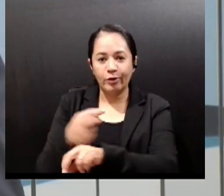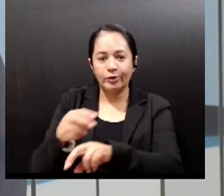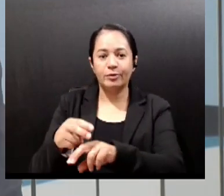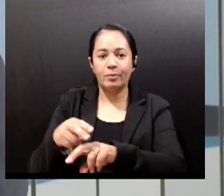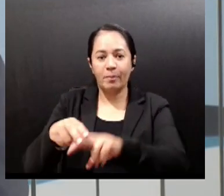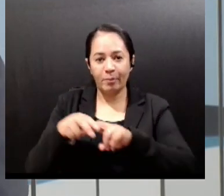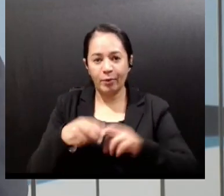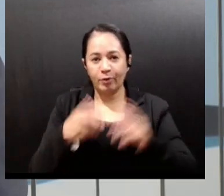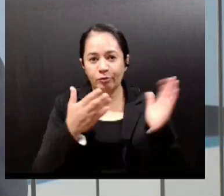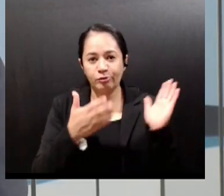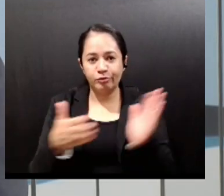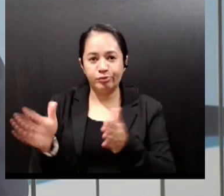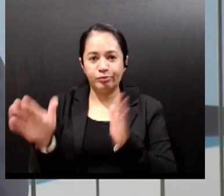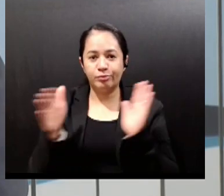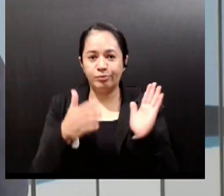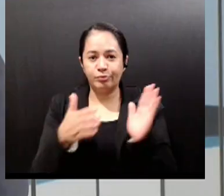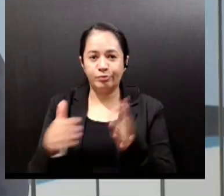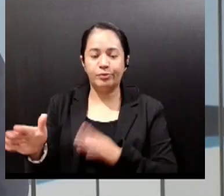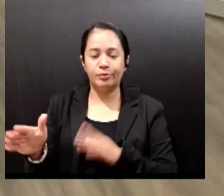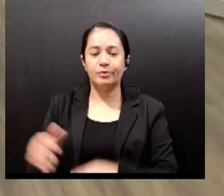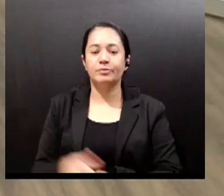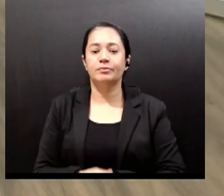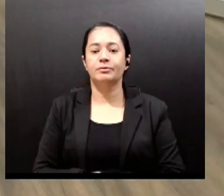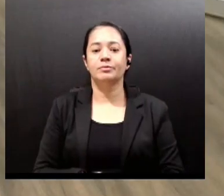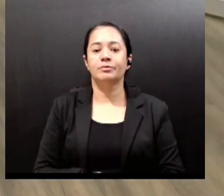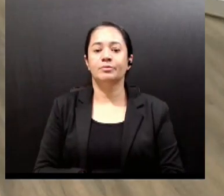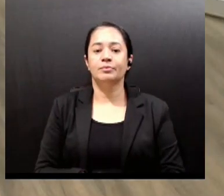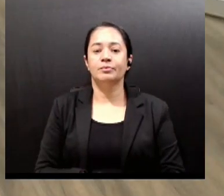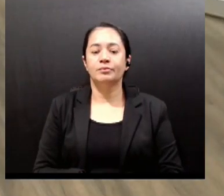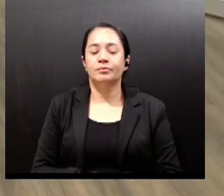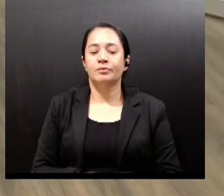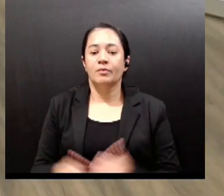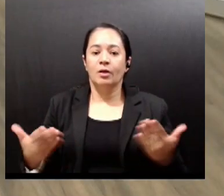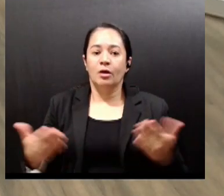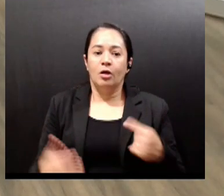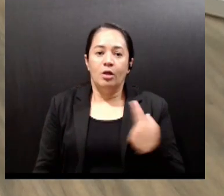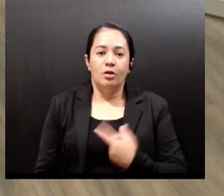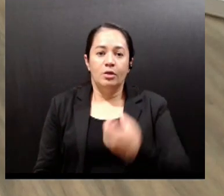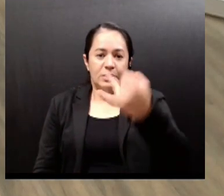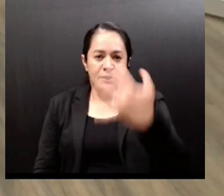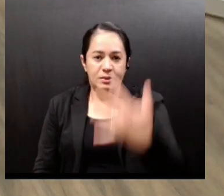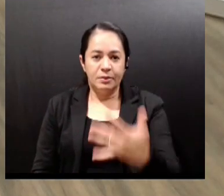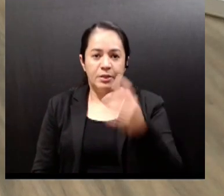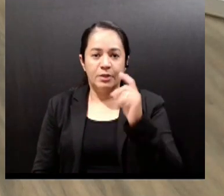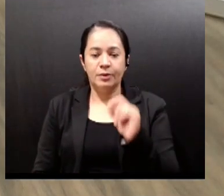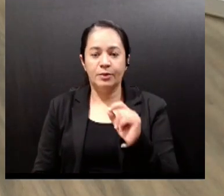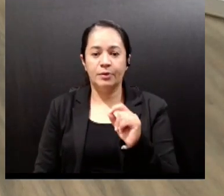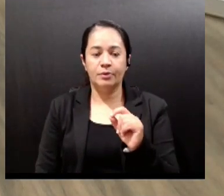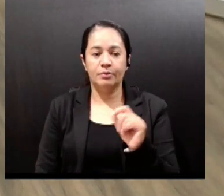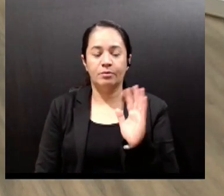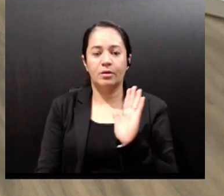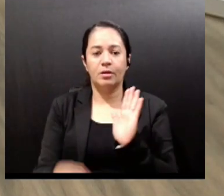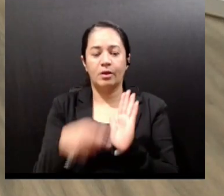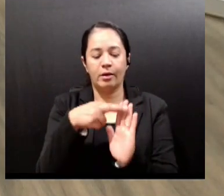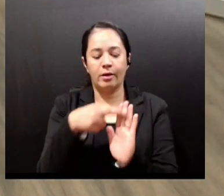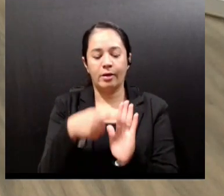função desse número de pessoas. Agora, quando a gente fala, né, em regulamentar o serviço,